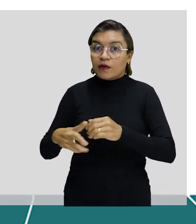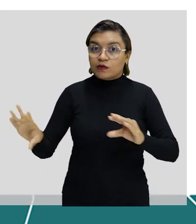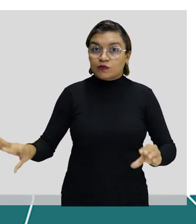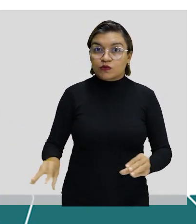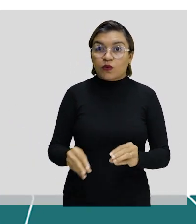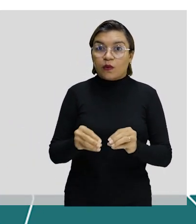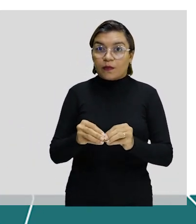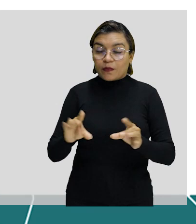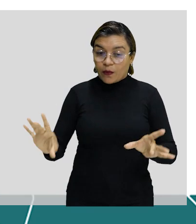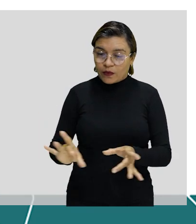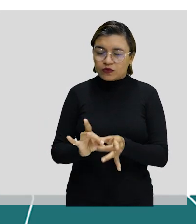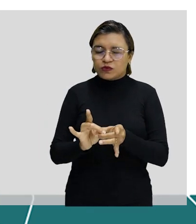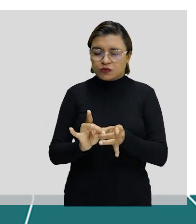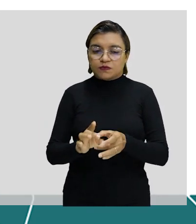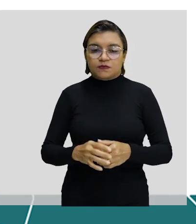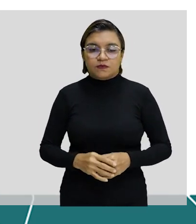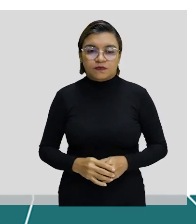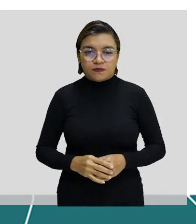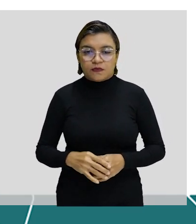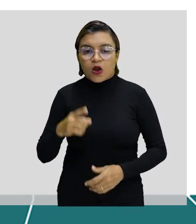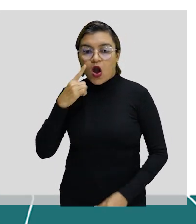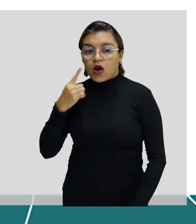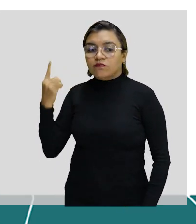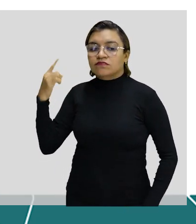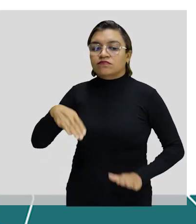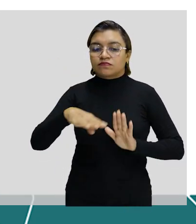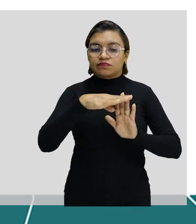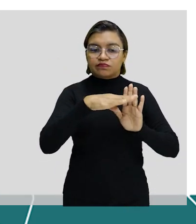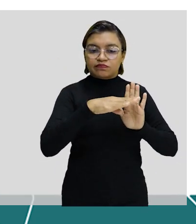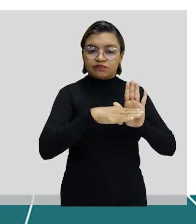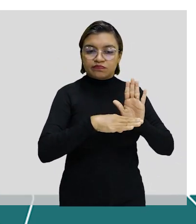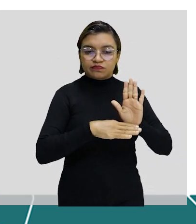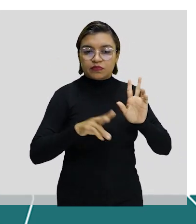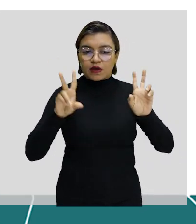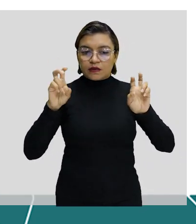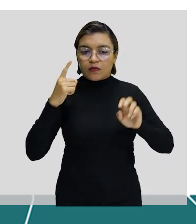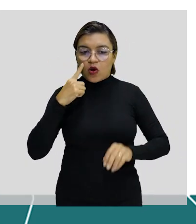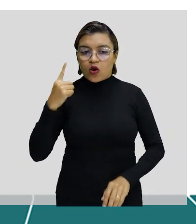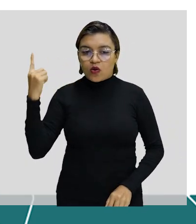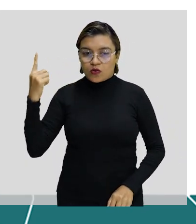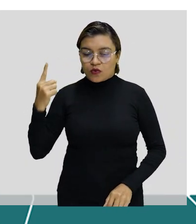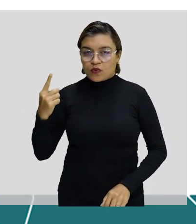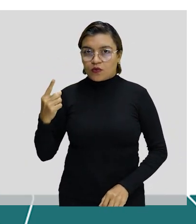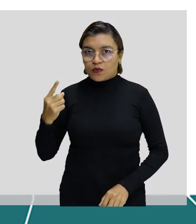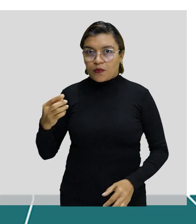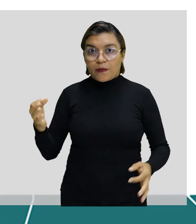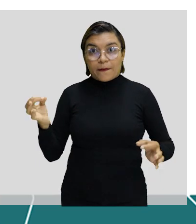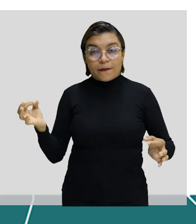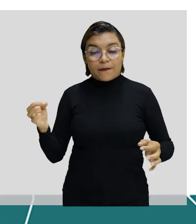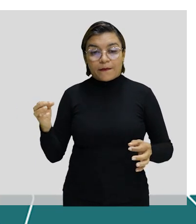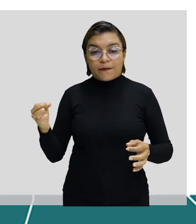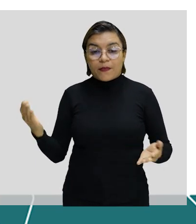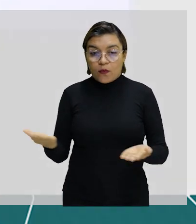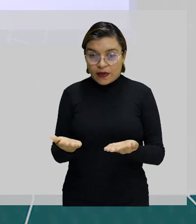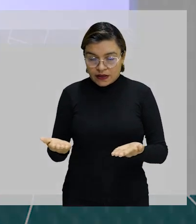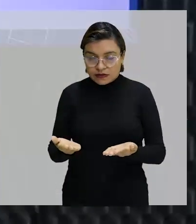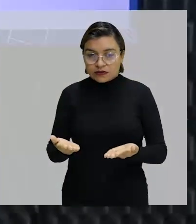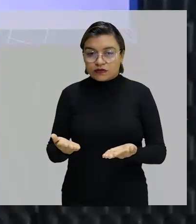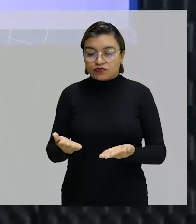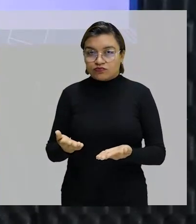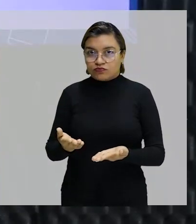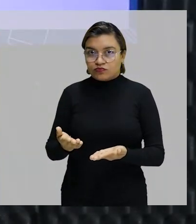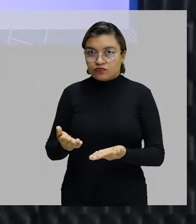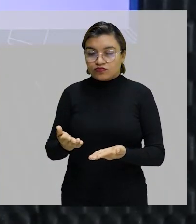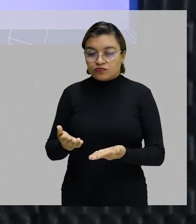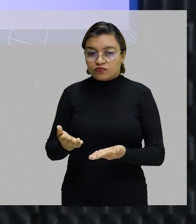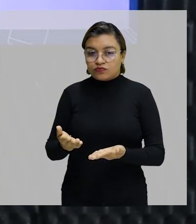nosso assunto de hoje é Present Perfect Continuous, presente perfeito contínuo, focando